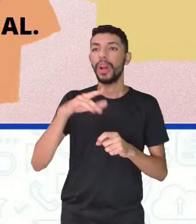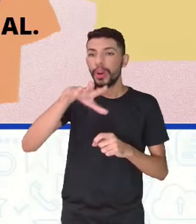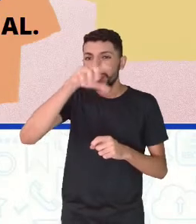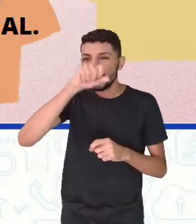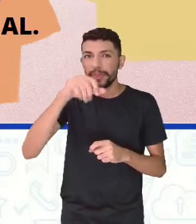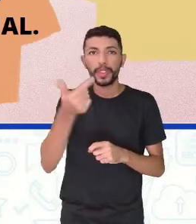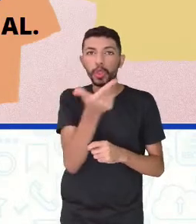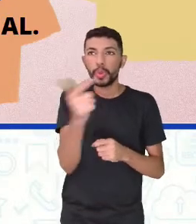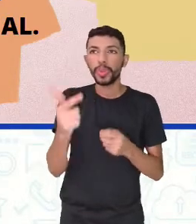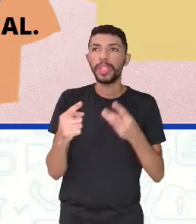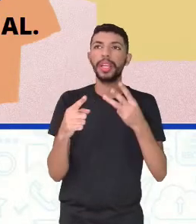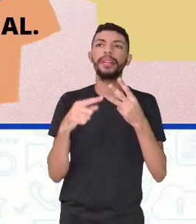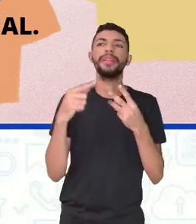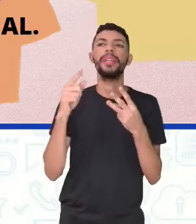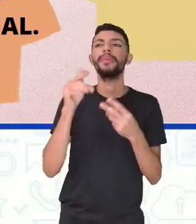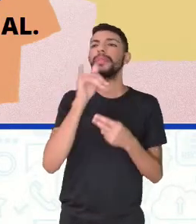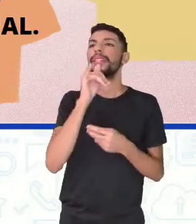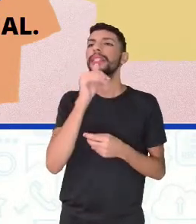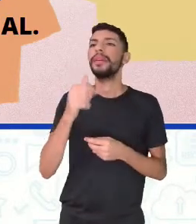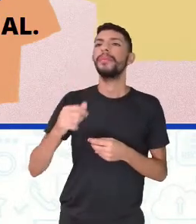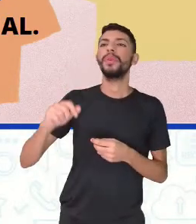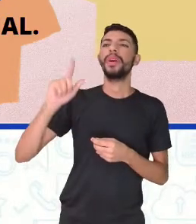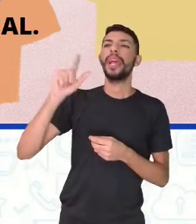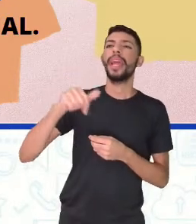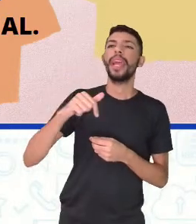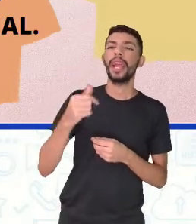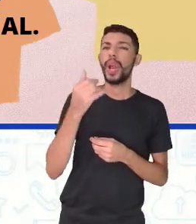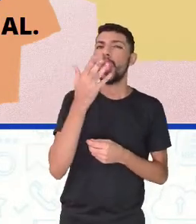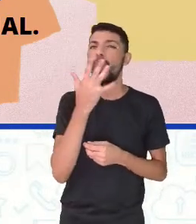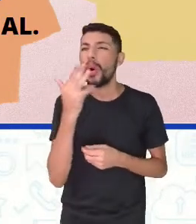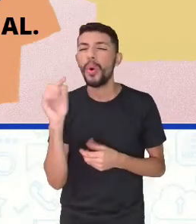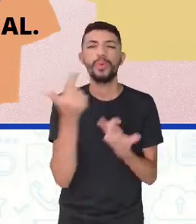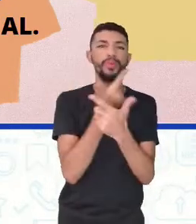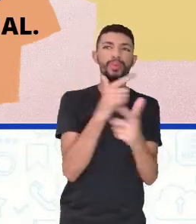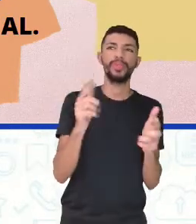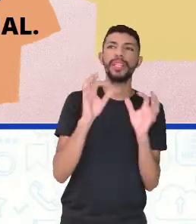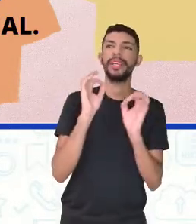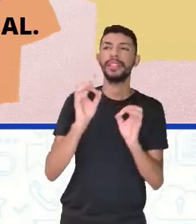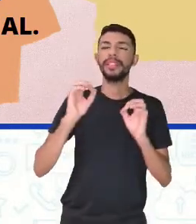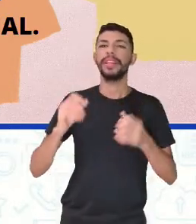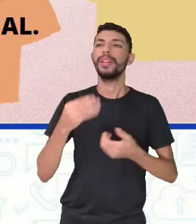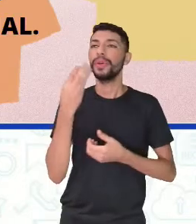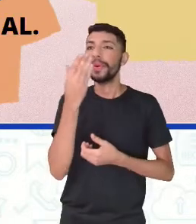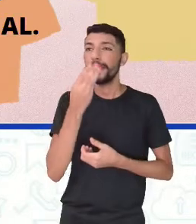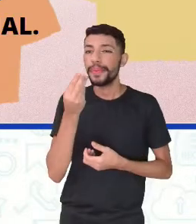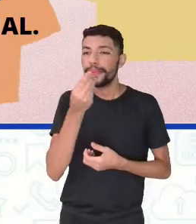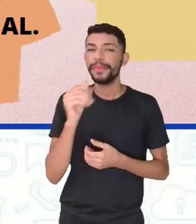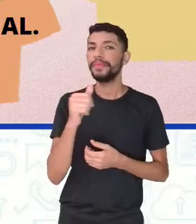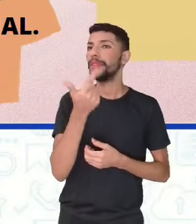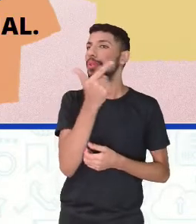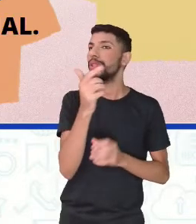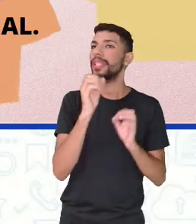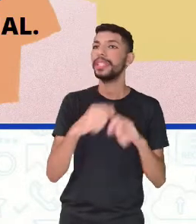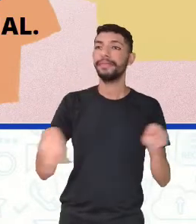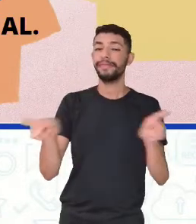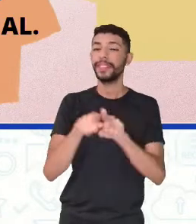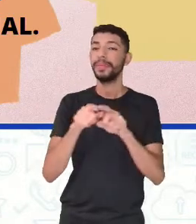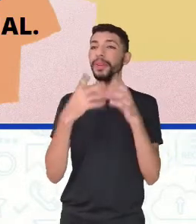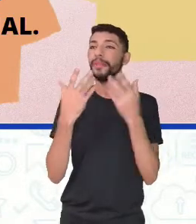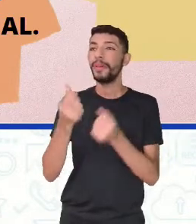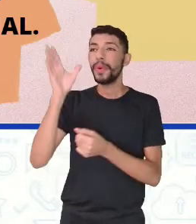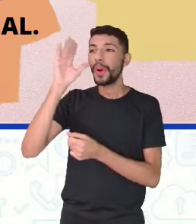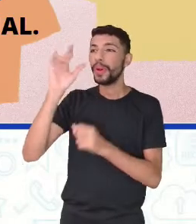ela é insossa, ela é hialina, ela é cristalina. Vamos também ver uma curiosidade sobre capilaridade.